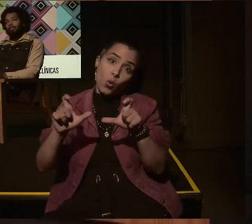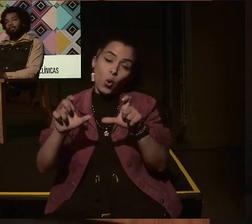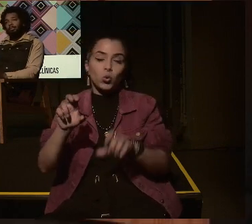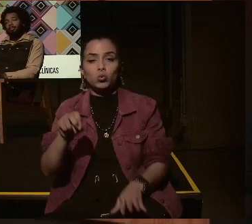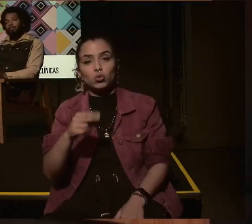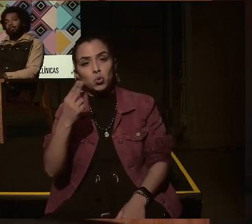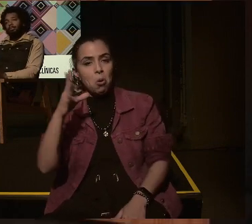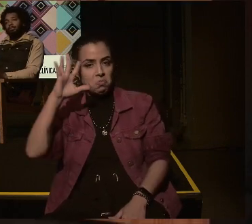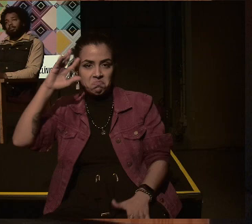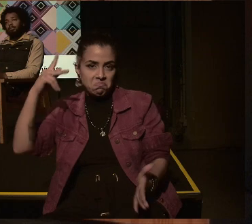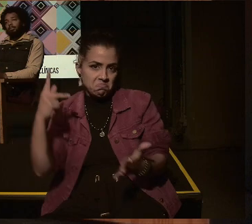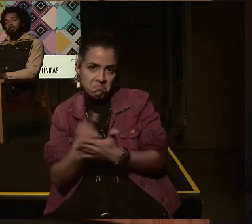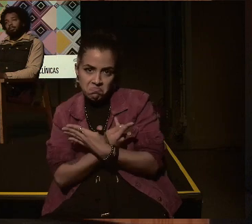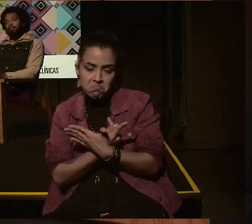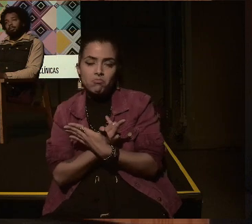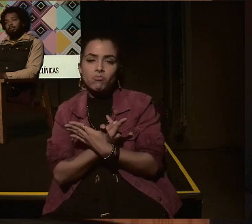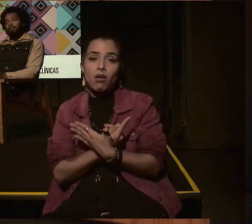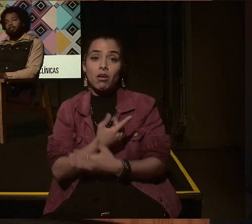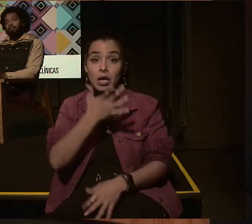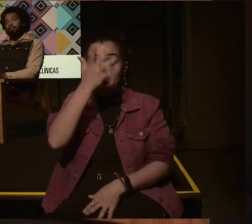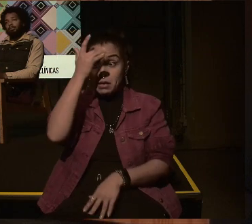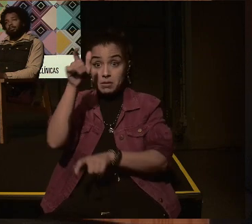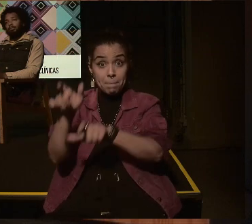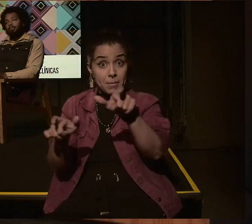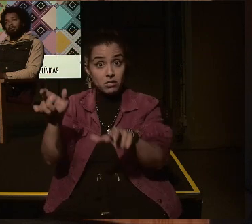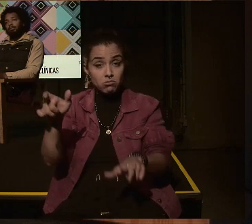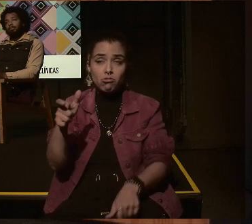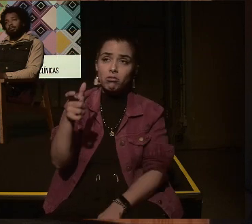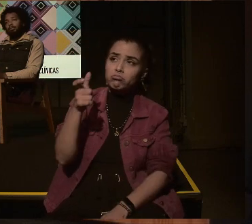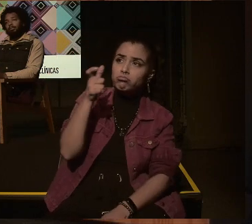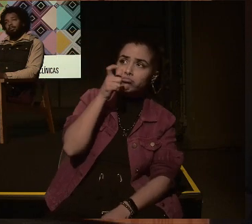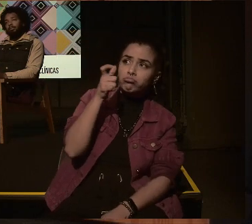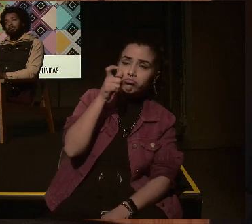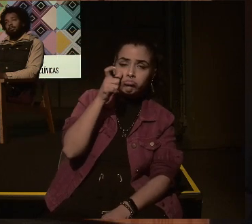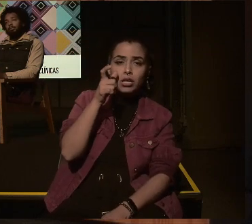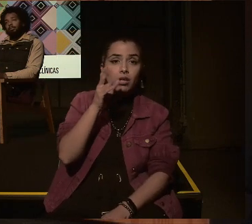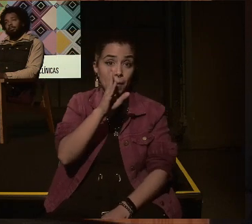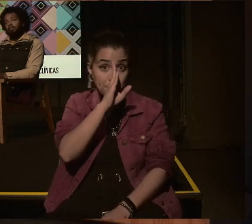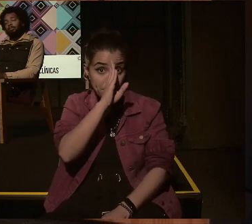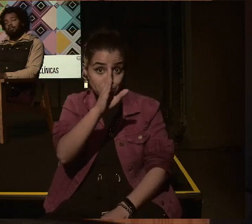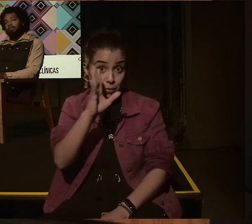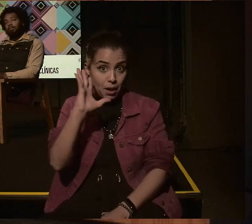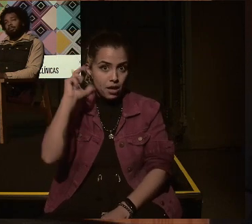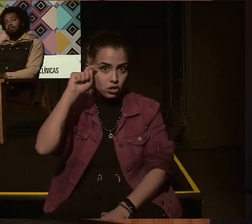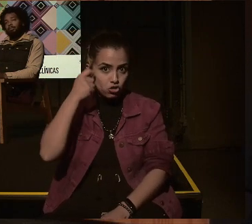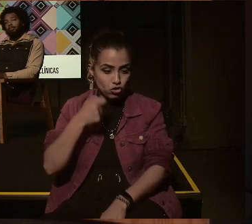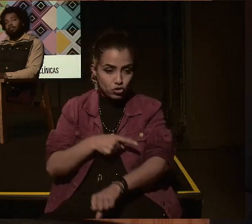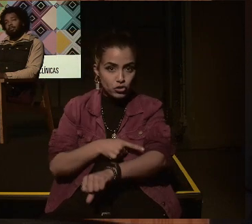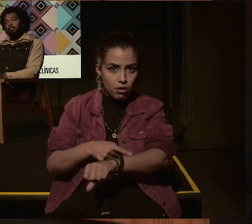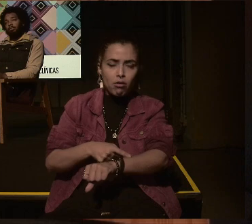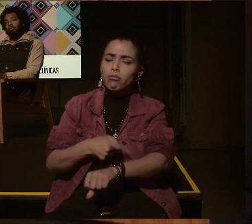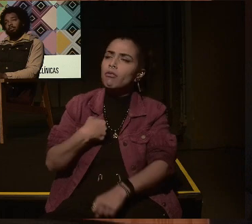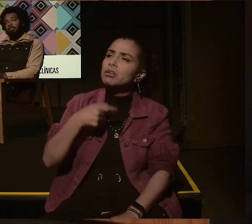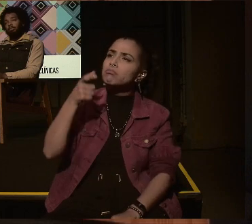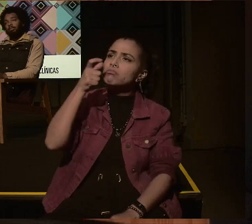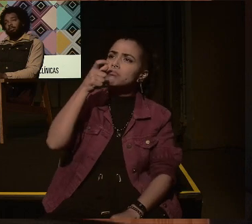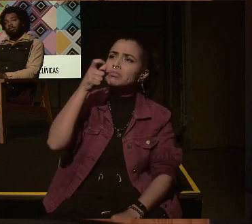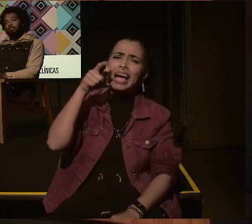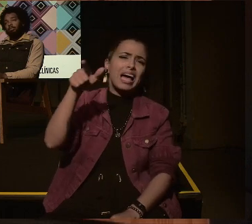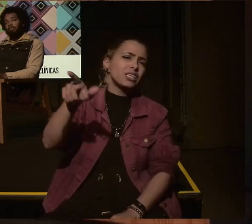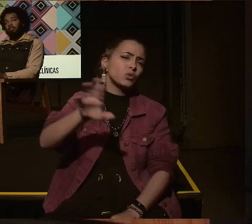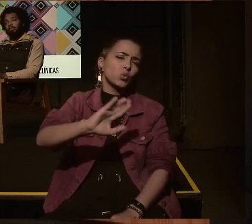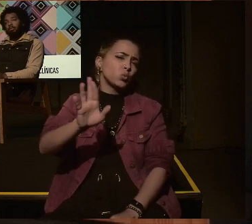uma resistência muito grande das pessoas negras, especialmente, de entender aquilo como